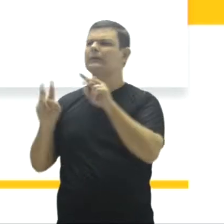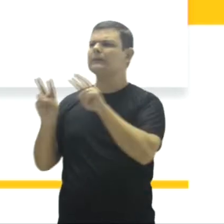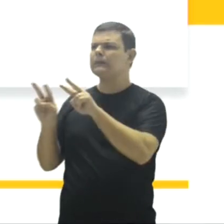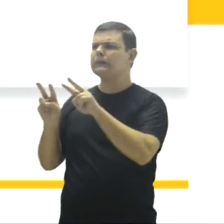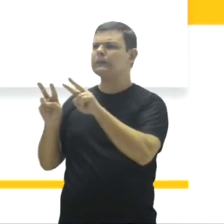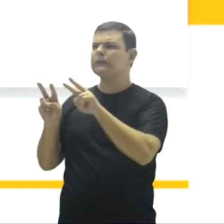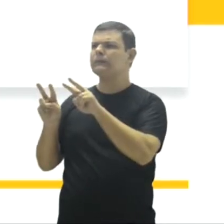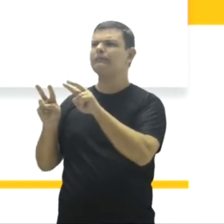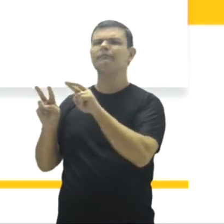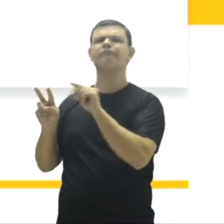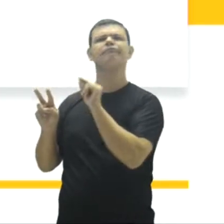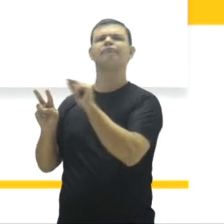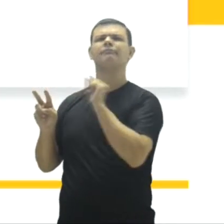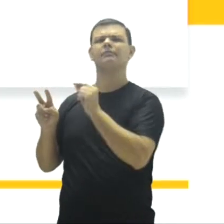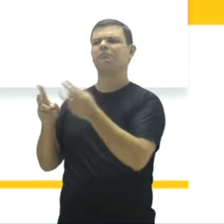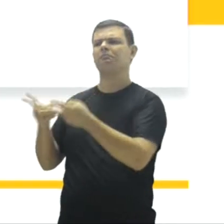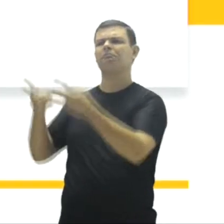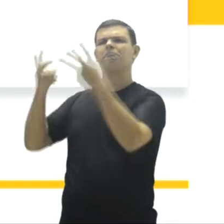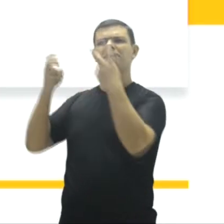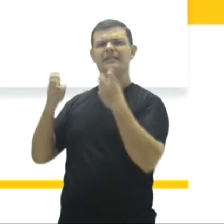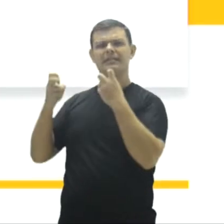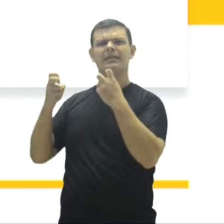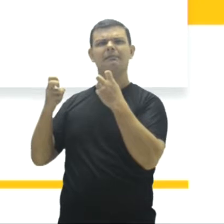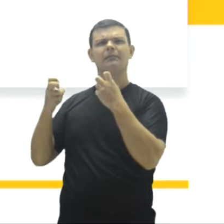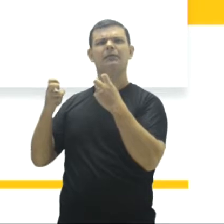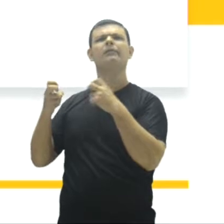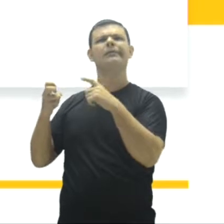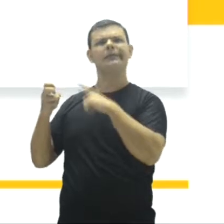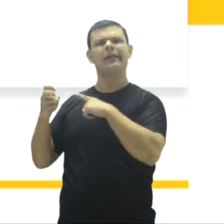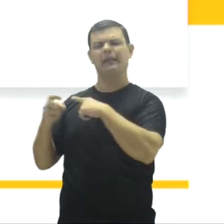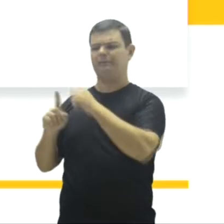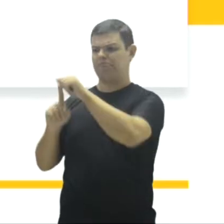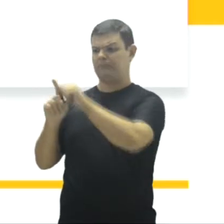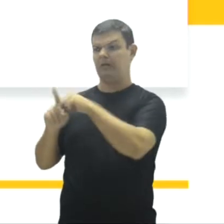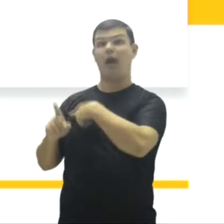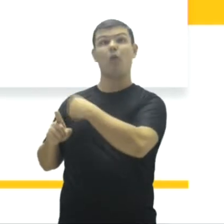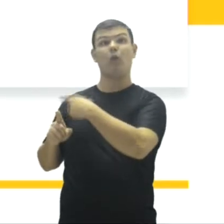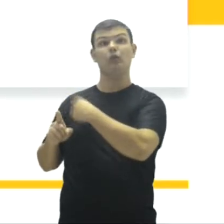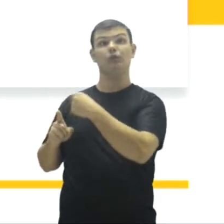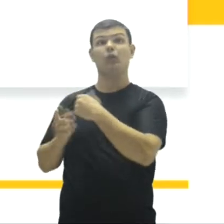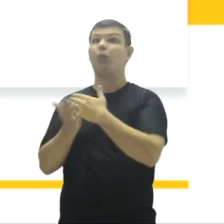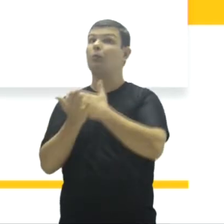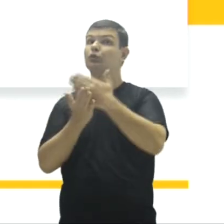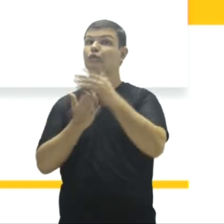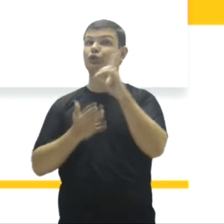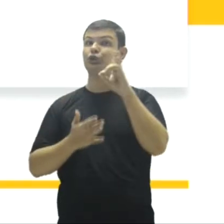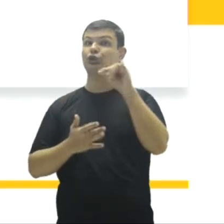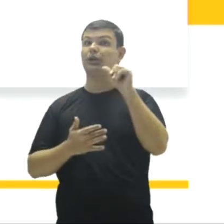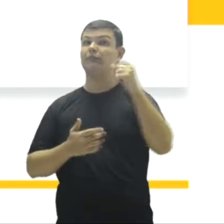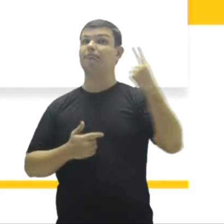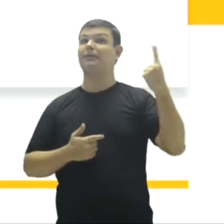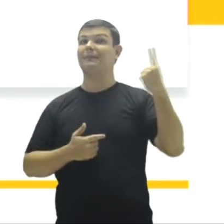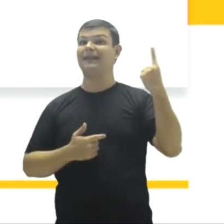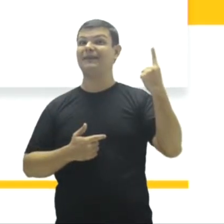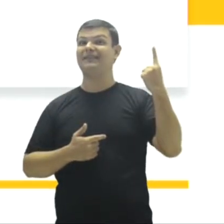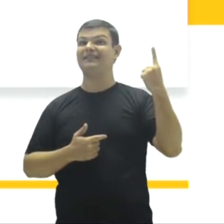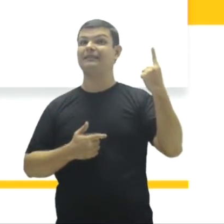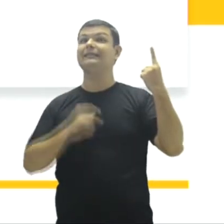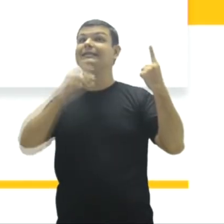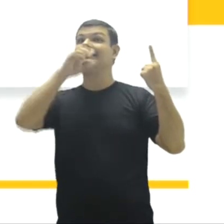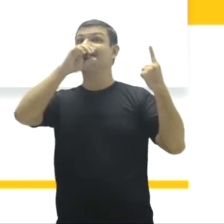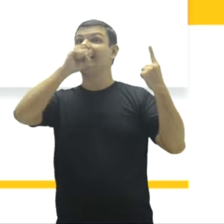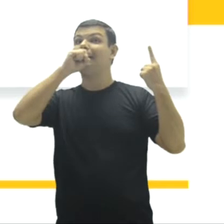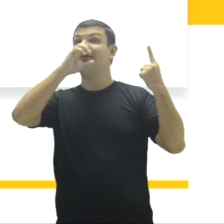olhem para a imagem e percebam. O nosso mês de agosto, ele iniciou no dia 1, o dia 1º, que foi um